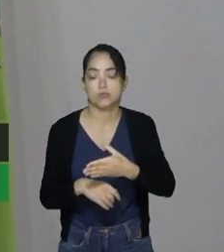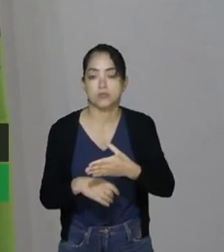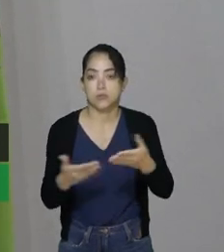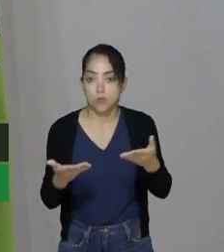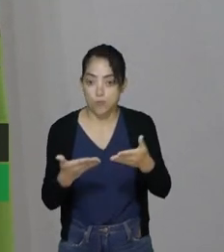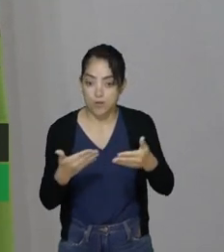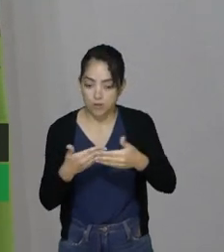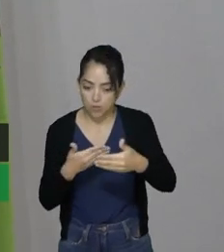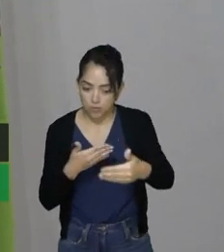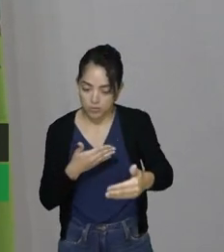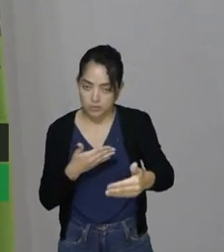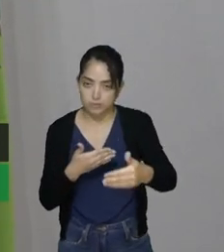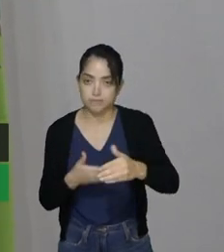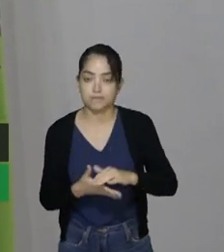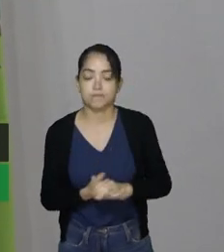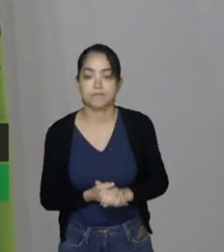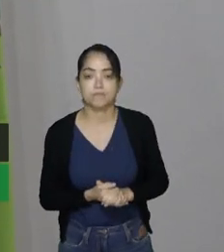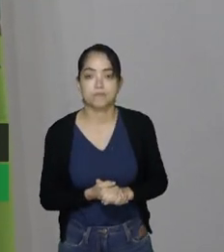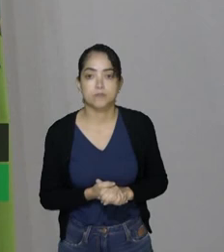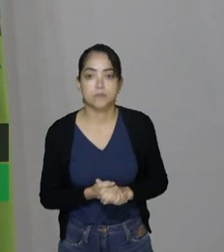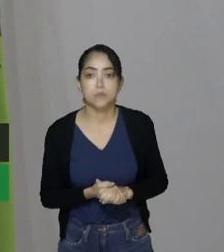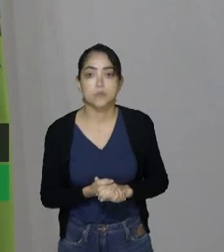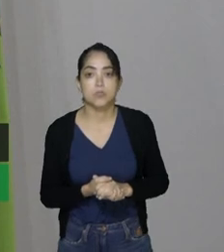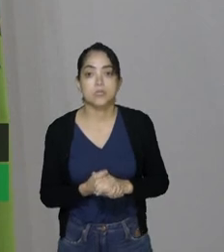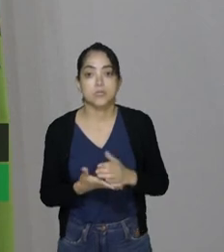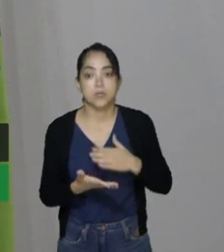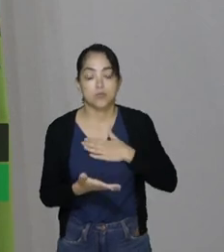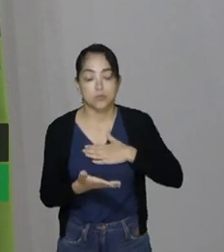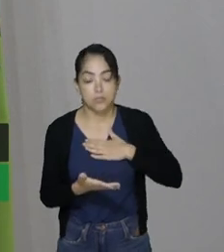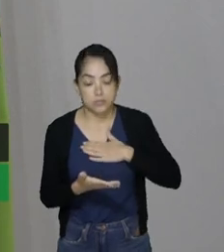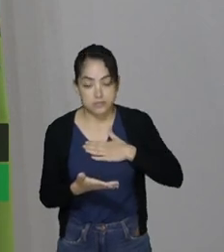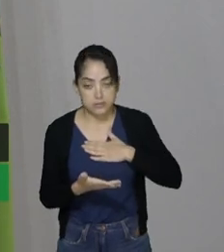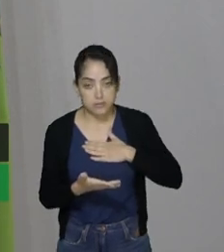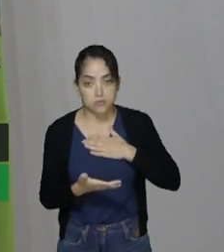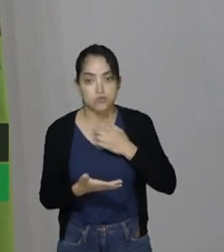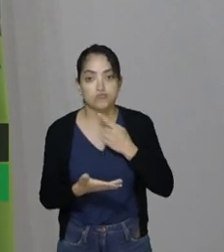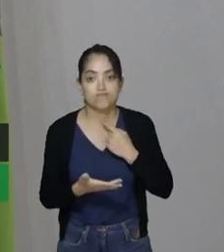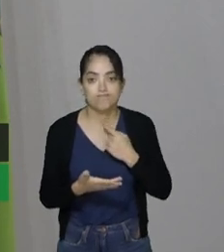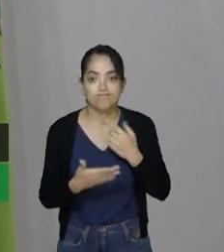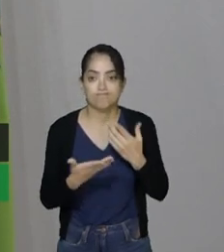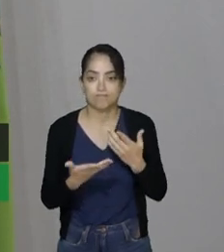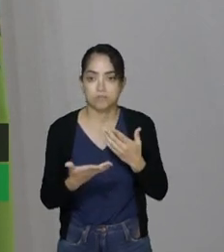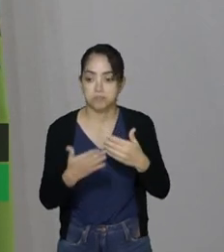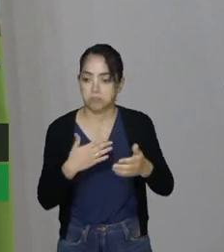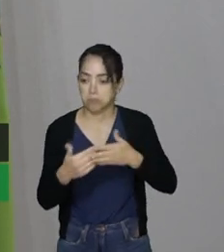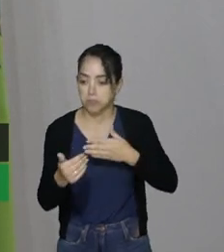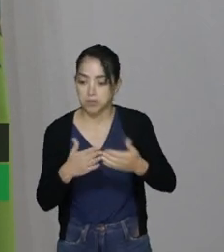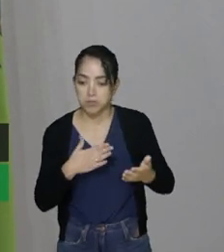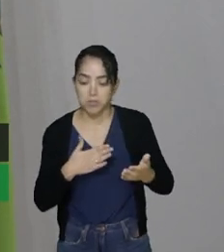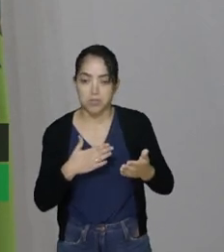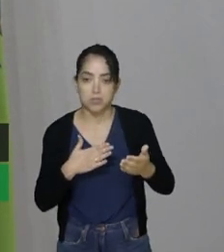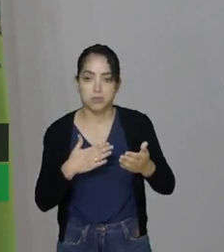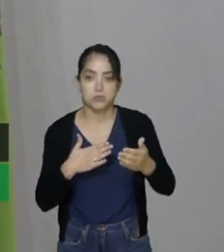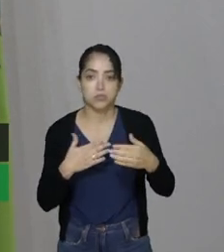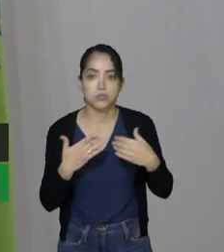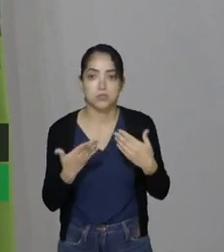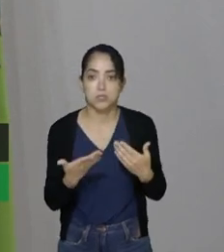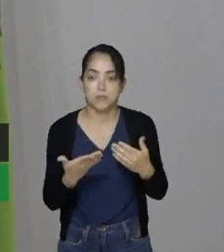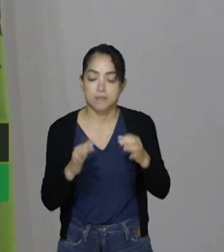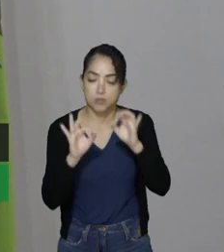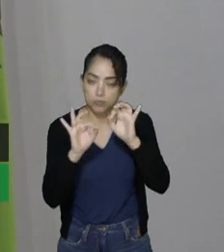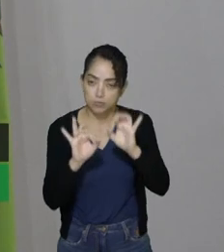no próximo ano. Então, desejo para aqueles que, independente do motivo que não estejam aqui, tenham